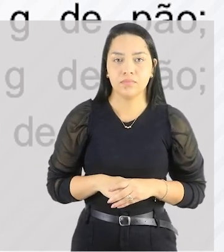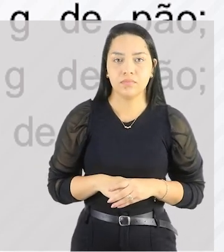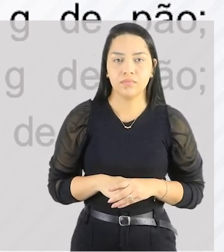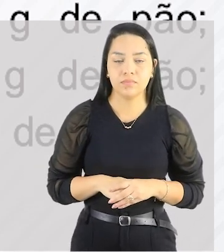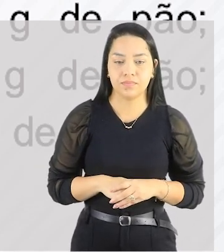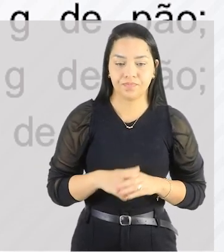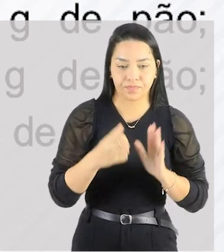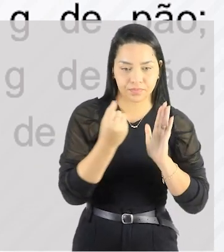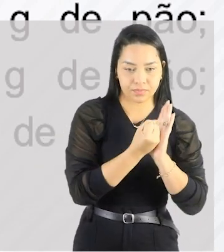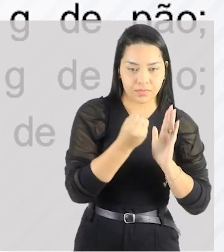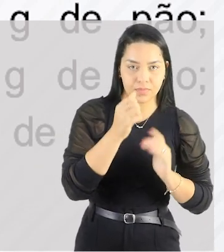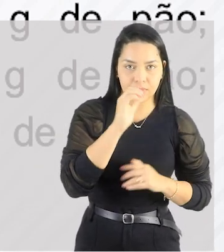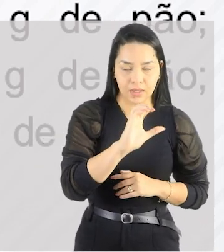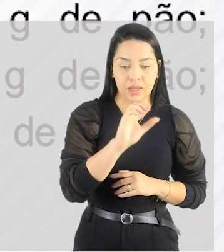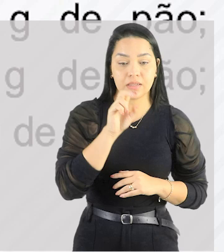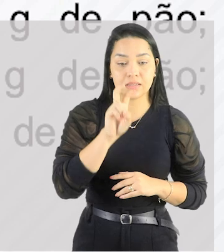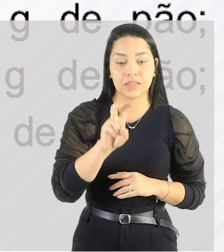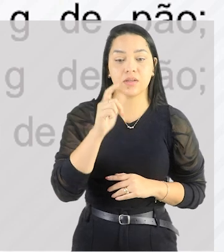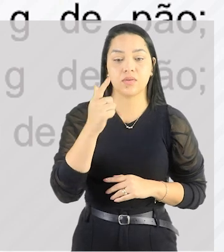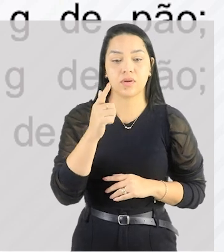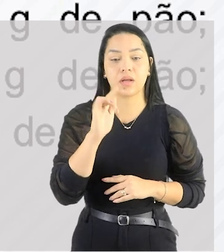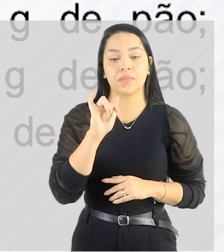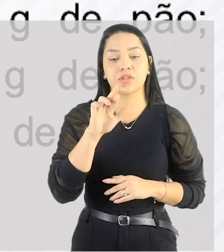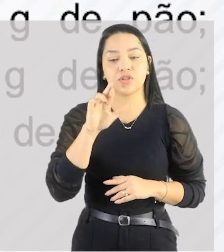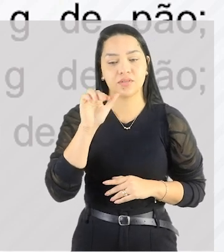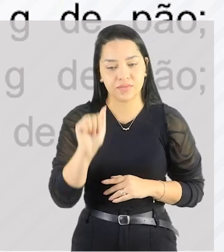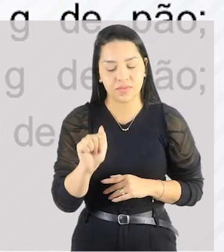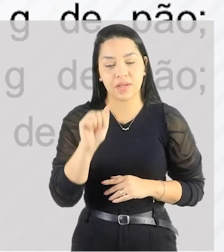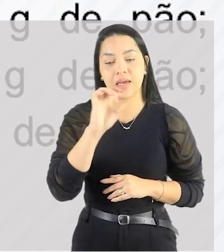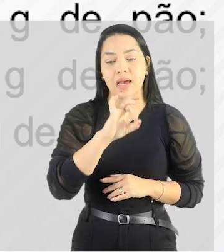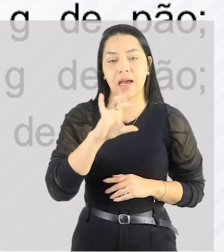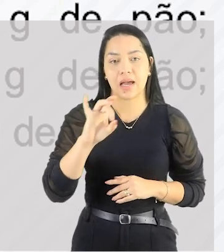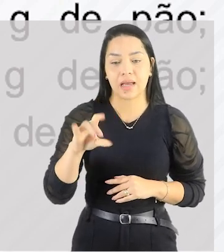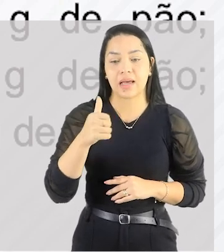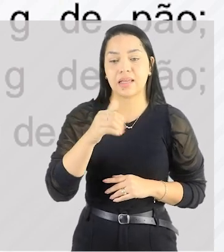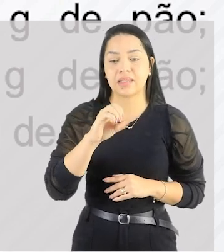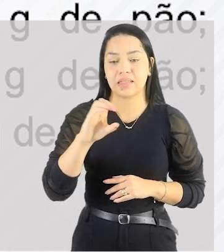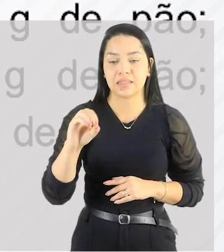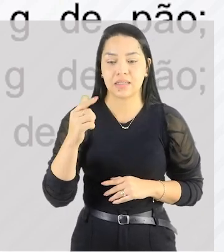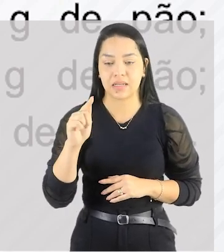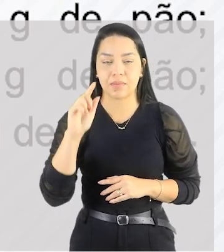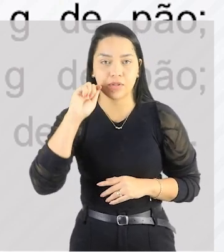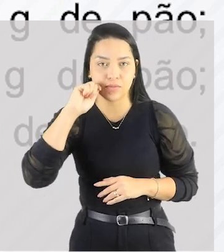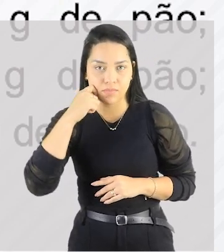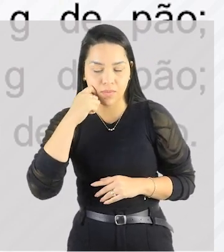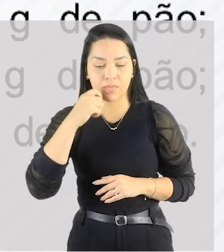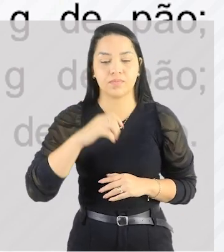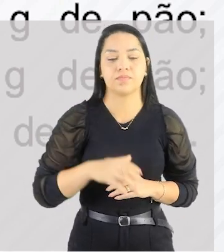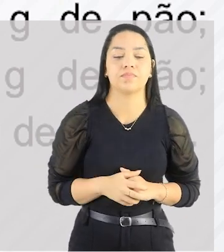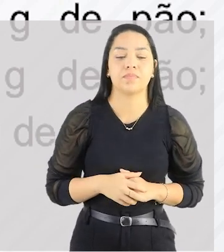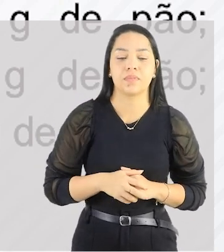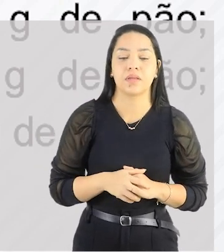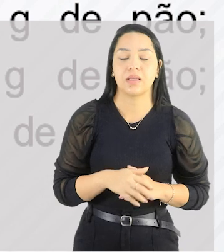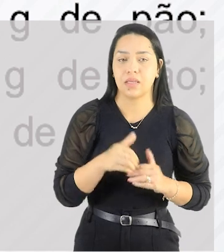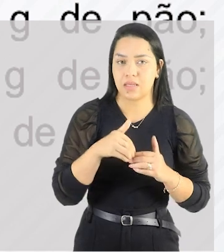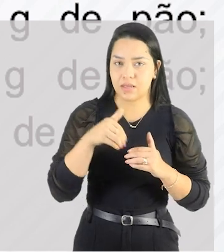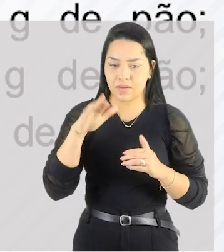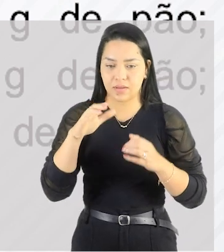pão. Marca C, 5 gramas de fibras a cada 100 gramas de pão. E